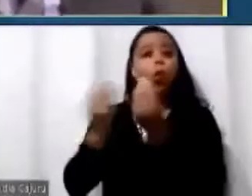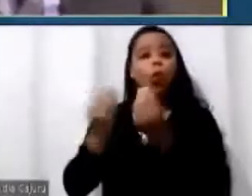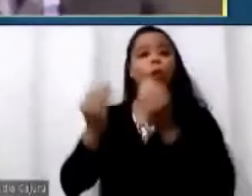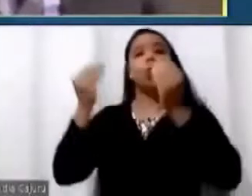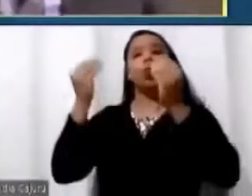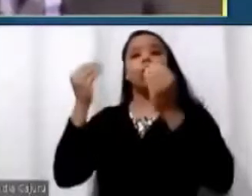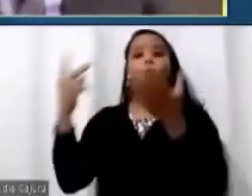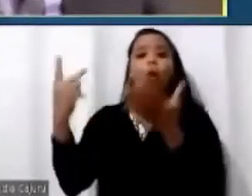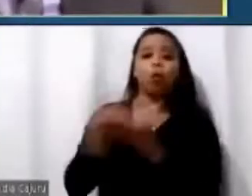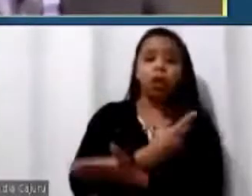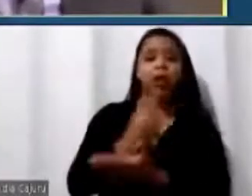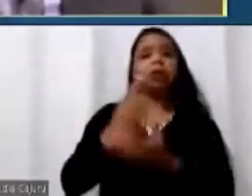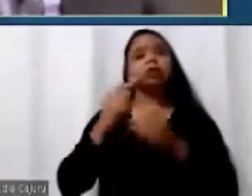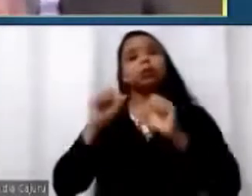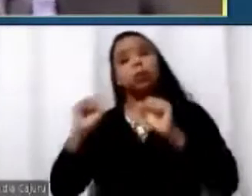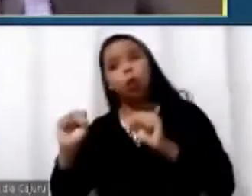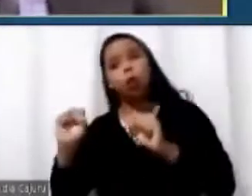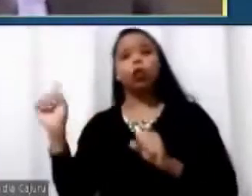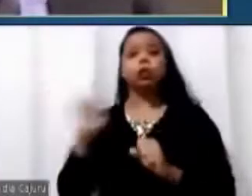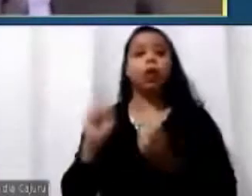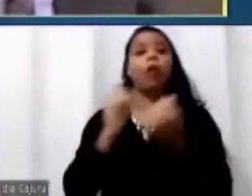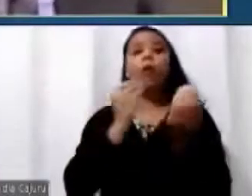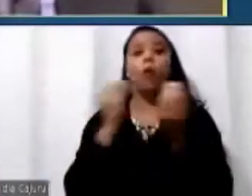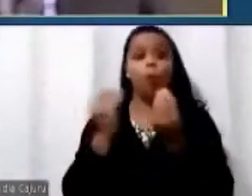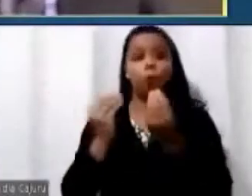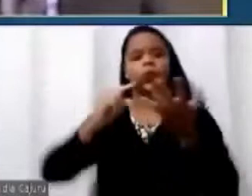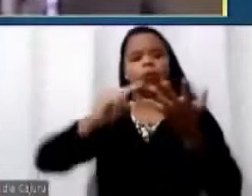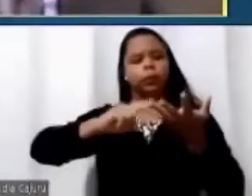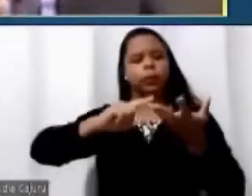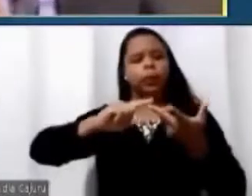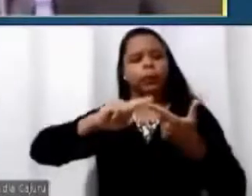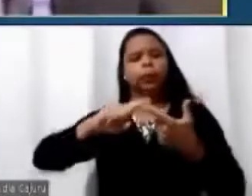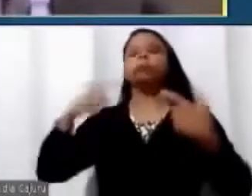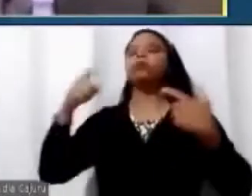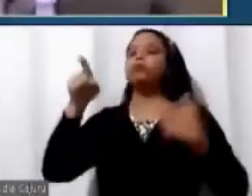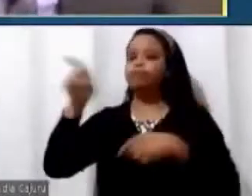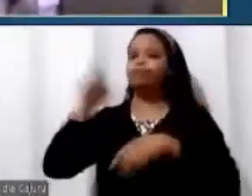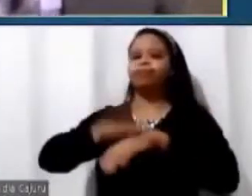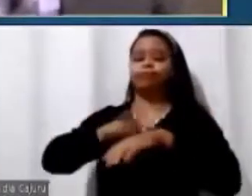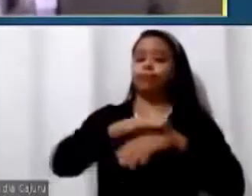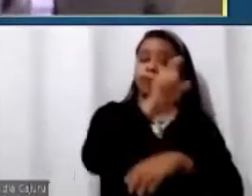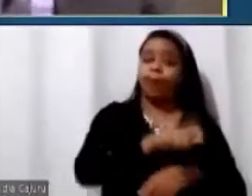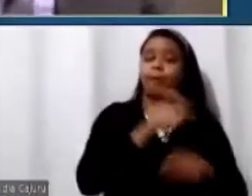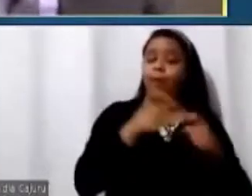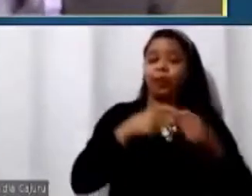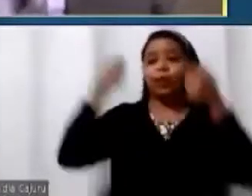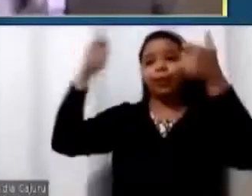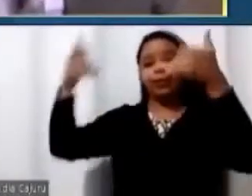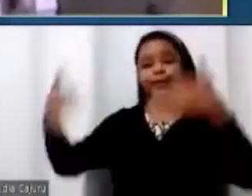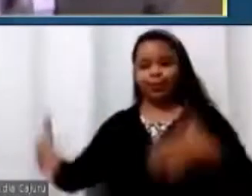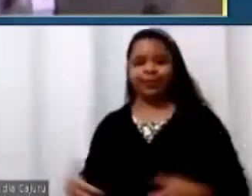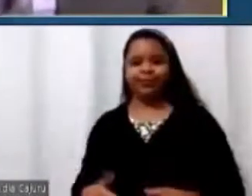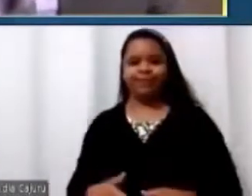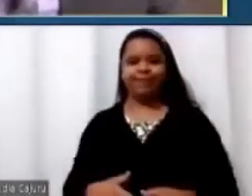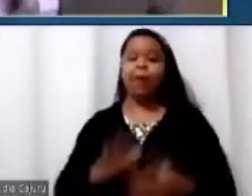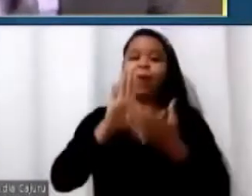própria medicina, protocolos médicos que, vez por outra, passam a ser questionados, ainda há uma insegurança muito grande sobre